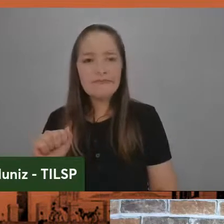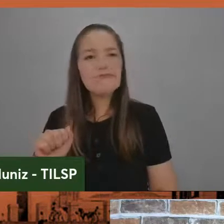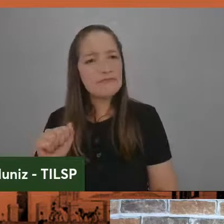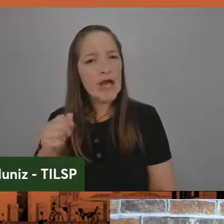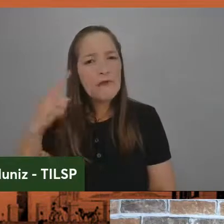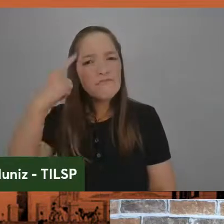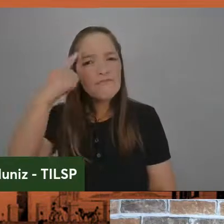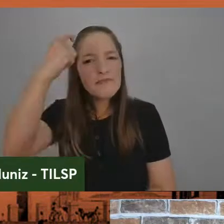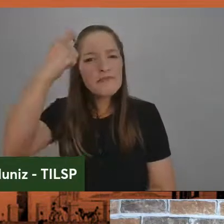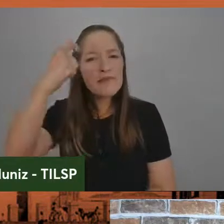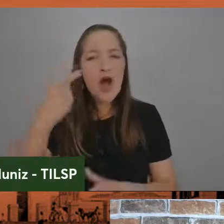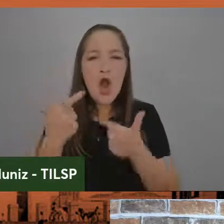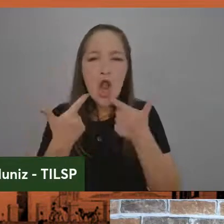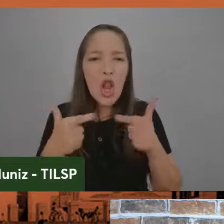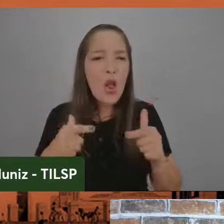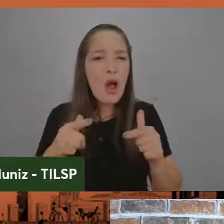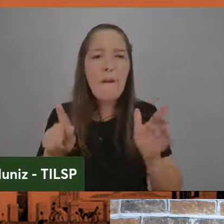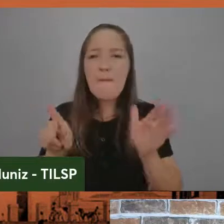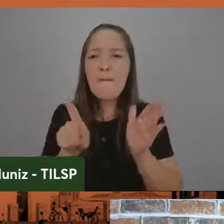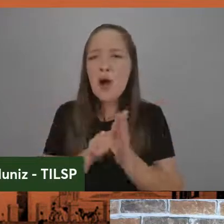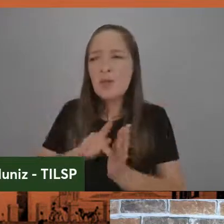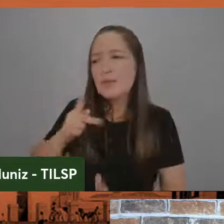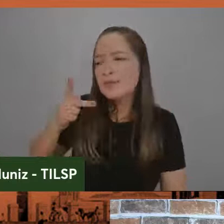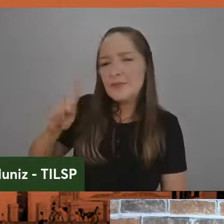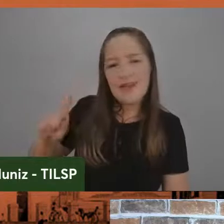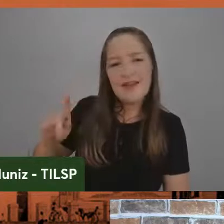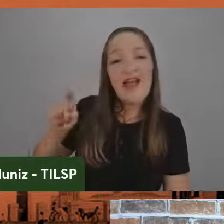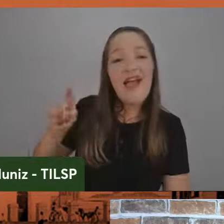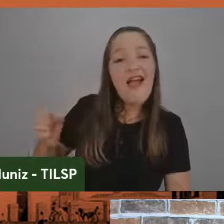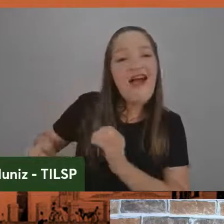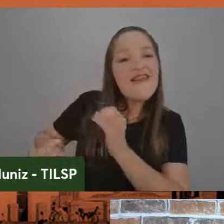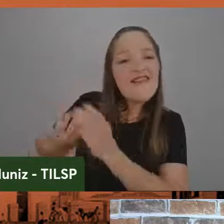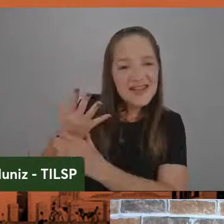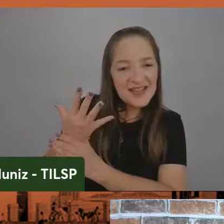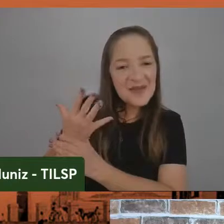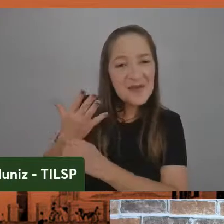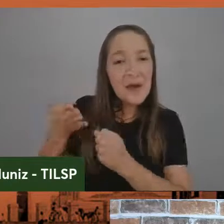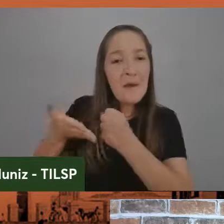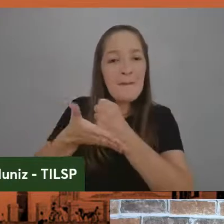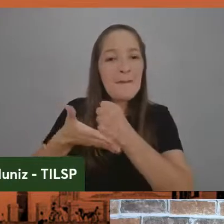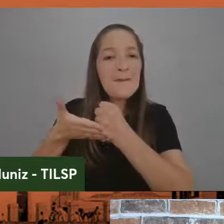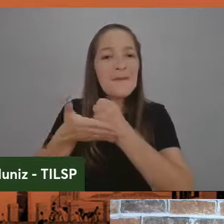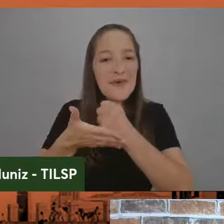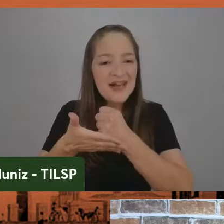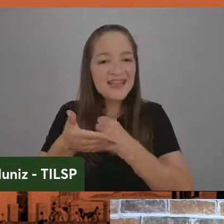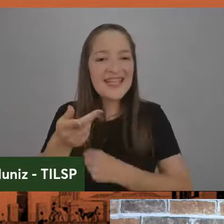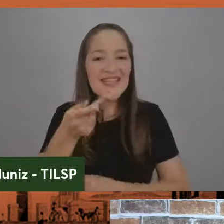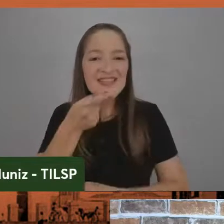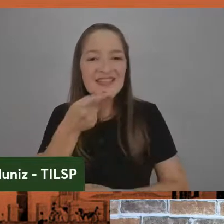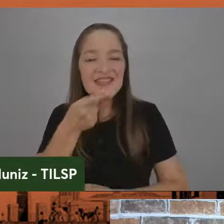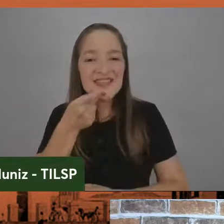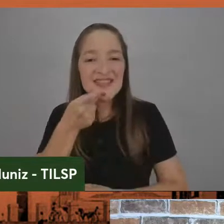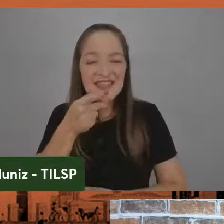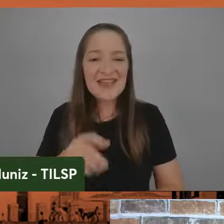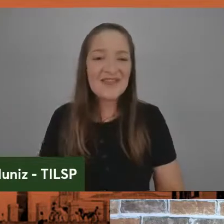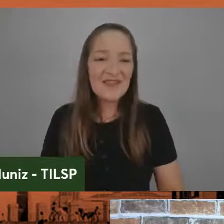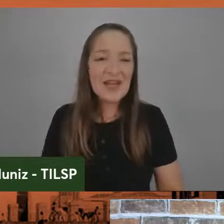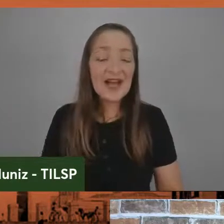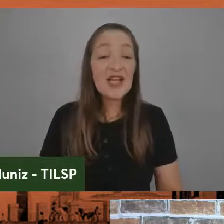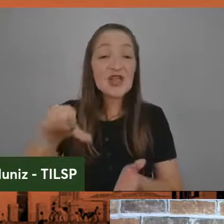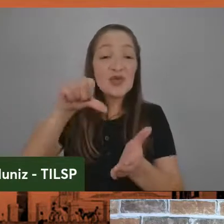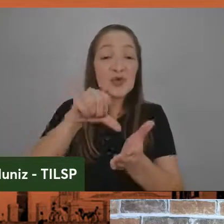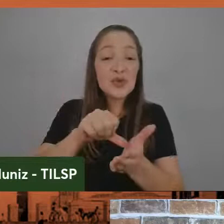que é só dele, né? Que é baseada no, vamos dizer, na fala do Capial, do centro-norte de Minas.